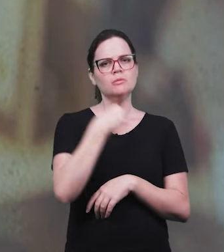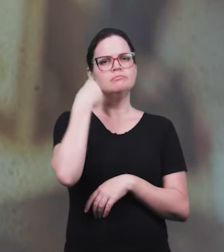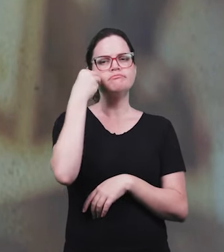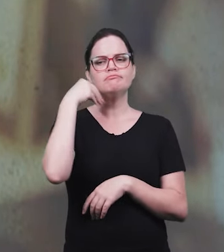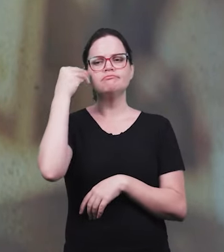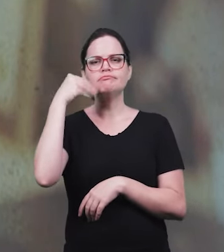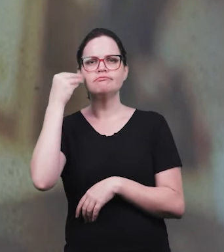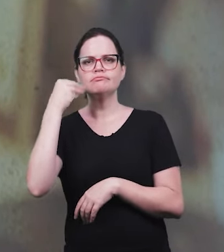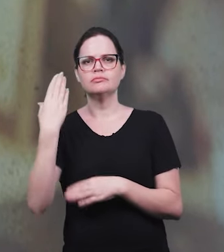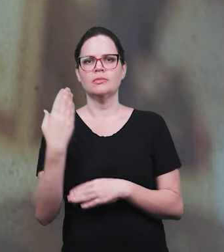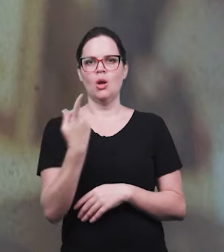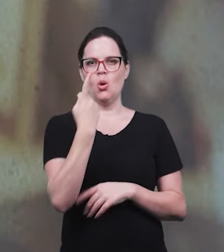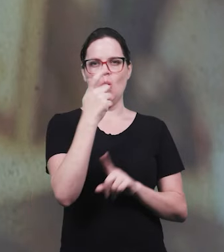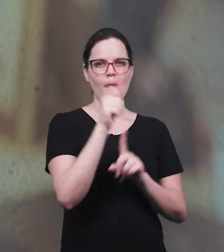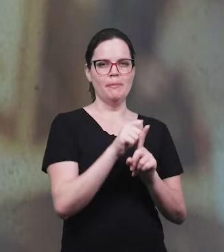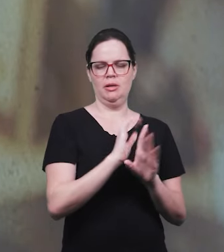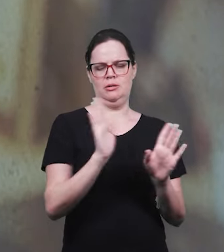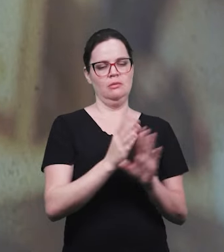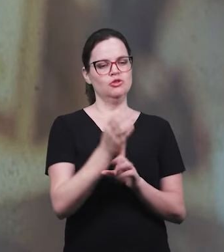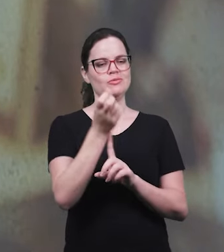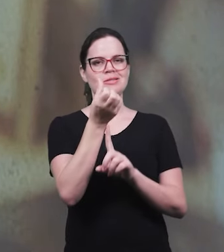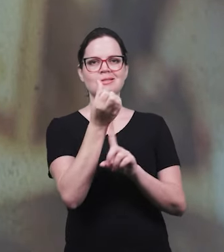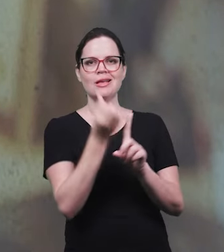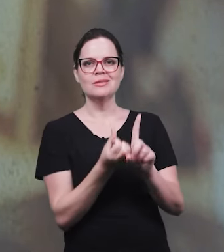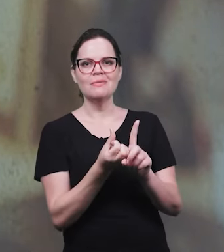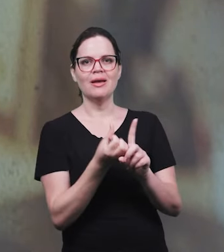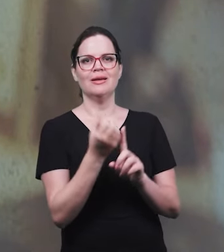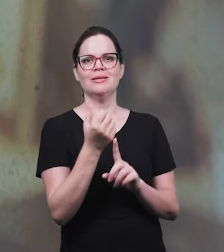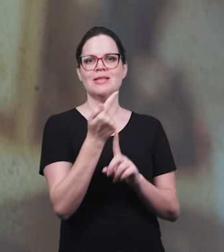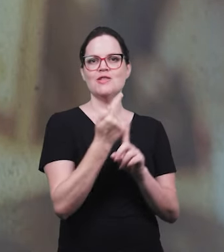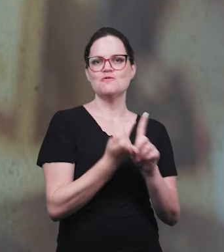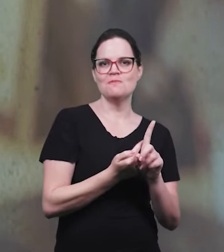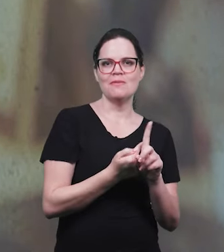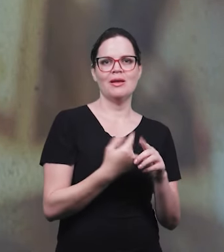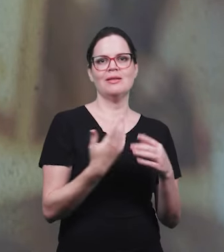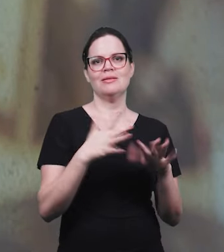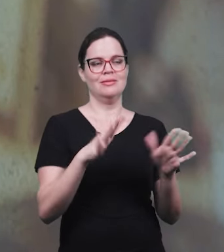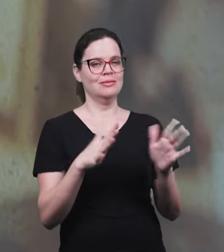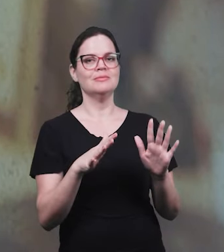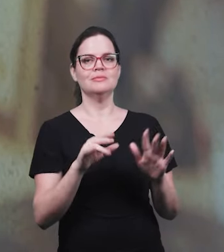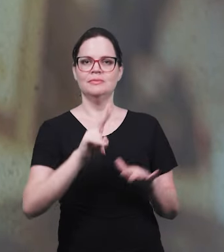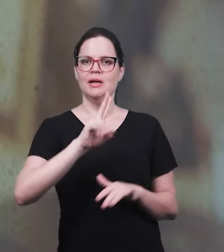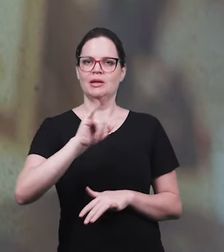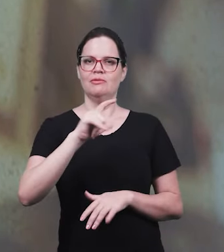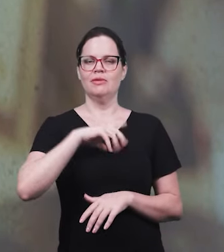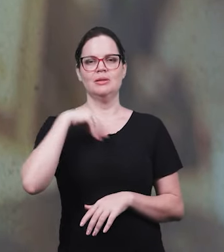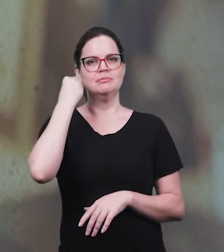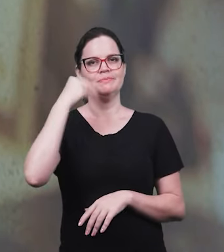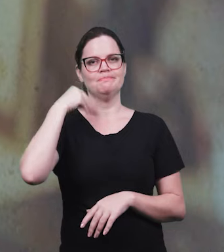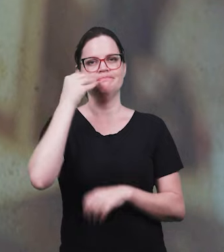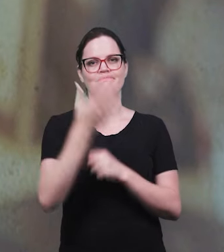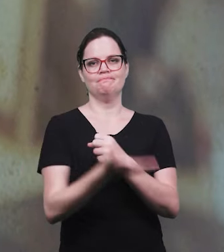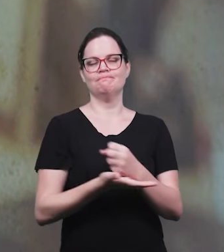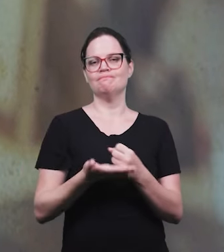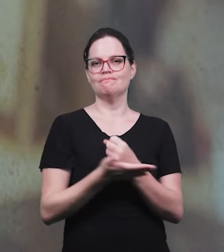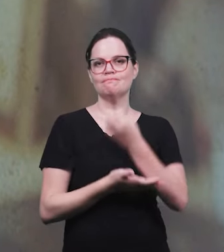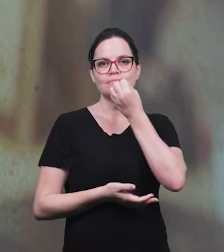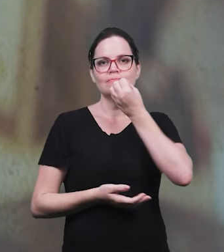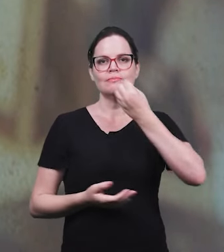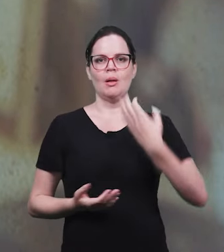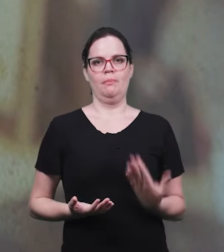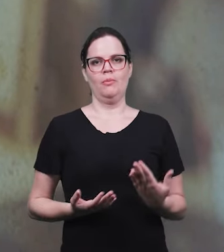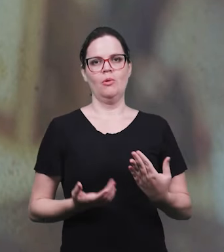não vai ficar apenas um mês, mas 6 meses a um ano em cada um, porque isso ele vai ter uma base mais sólida e